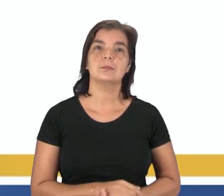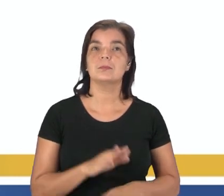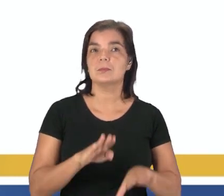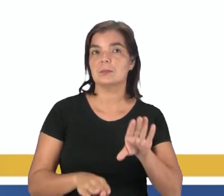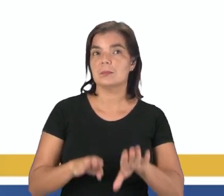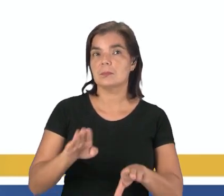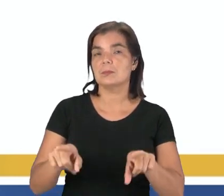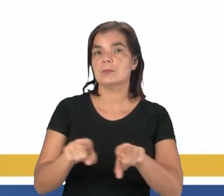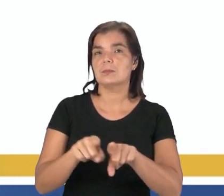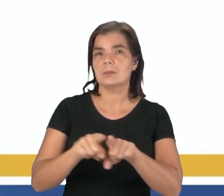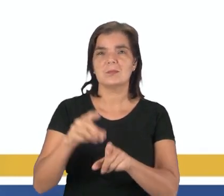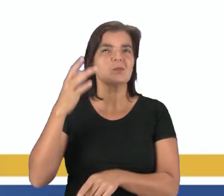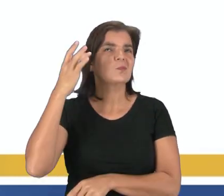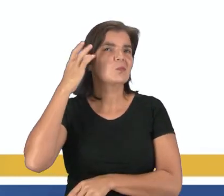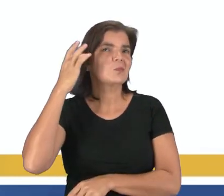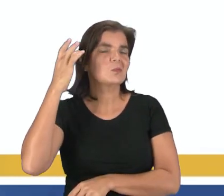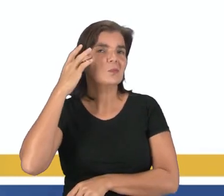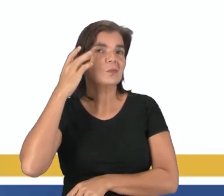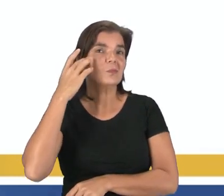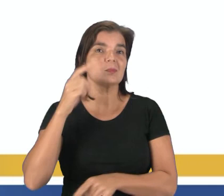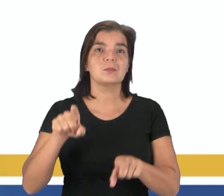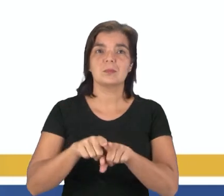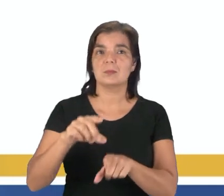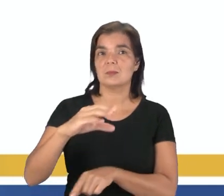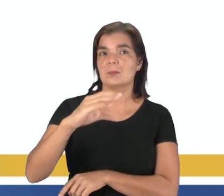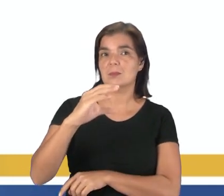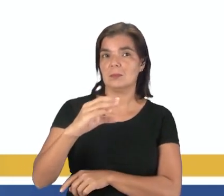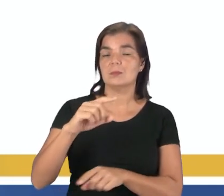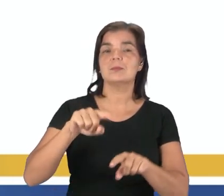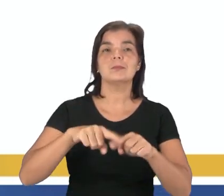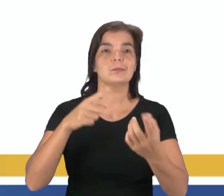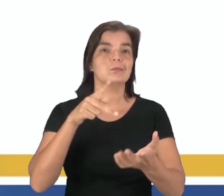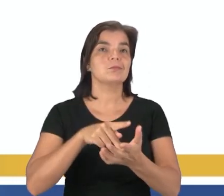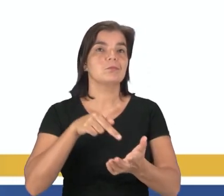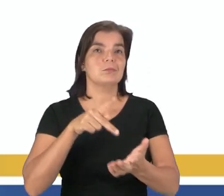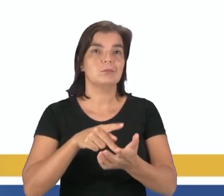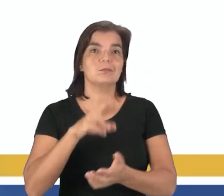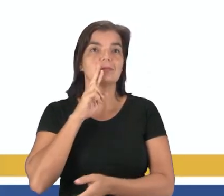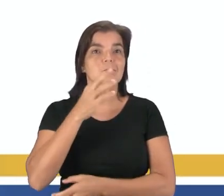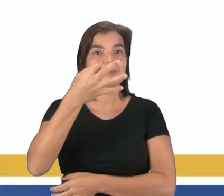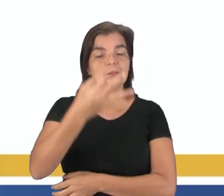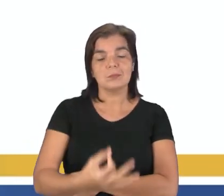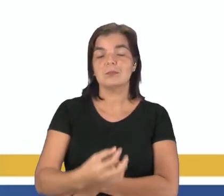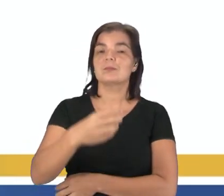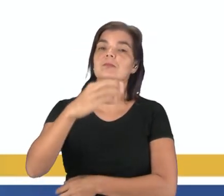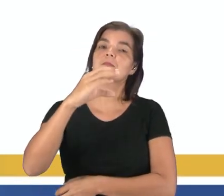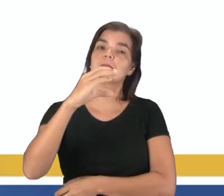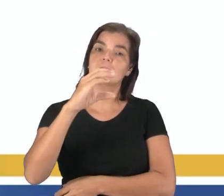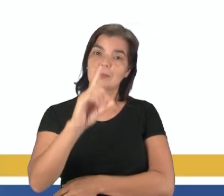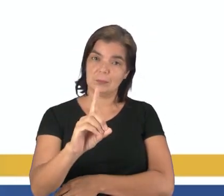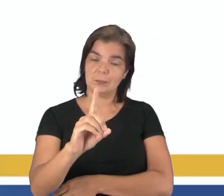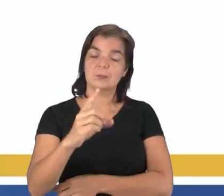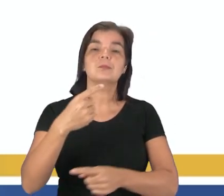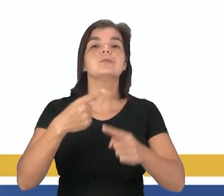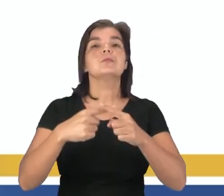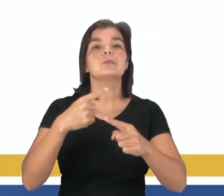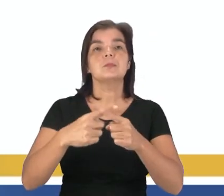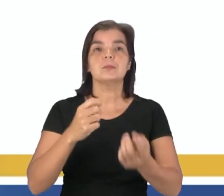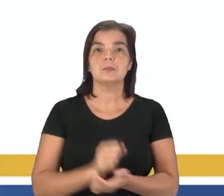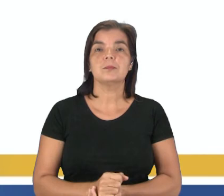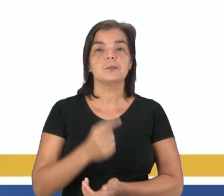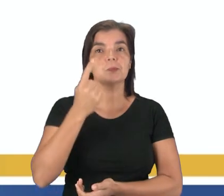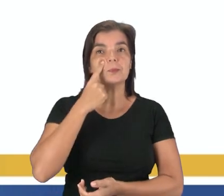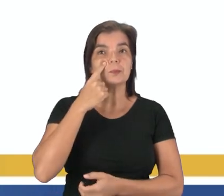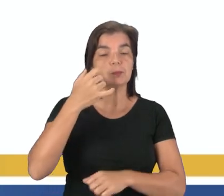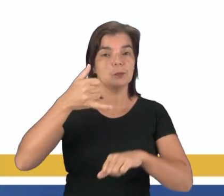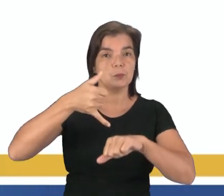Talvez vocês tenham achado aí que poderia ser a letra C. Mas na verdade aqui, gente, a resposta correta vai ser a letra D. Por quê? Quando